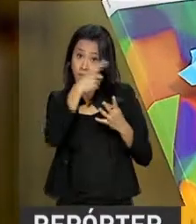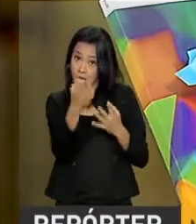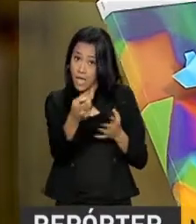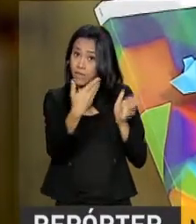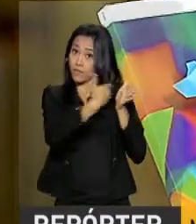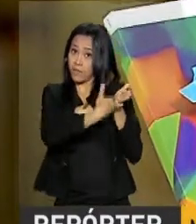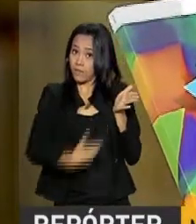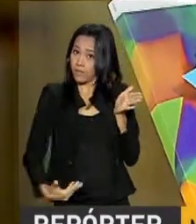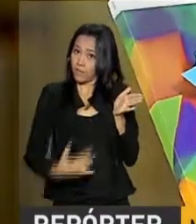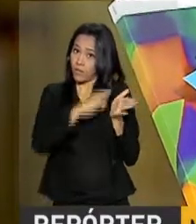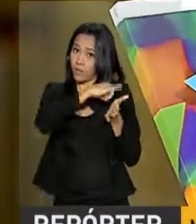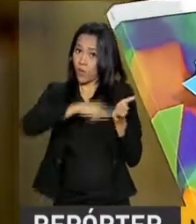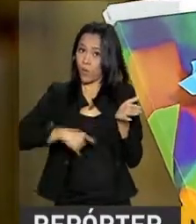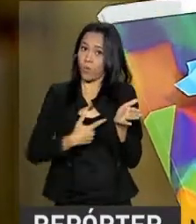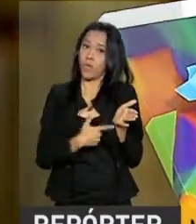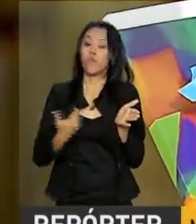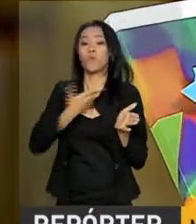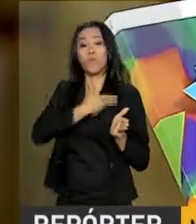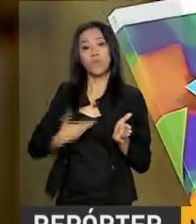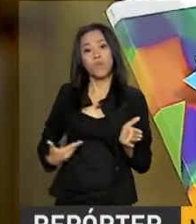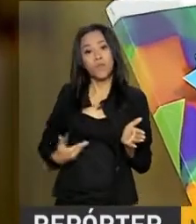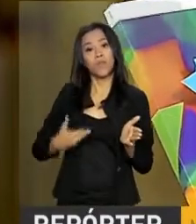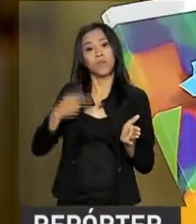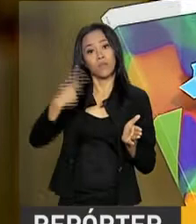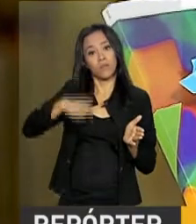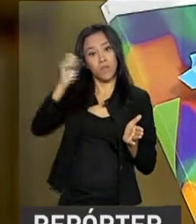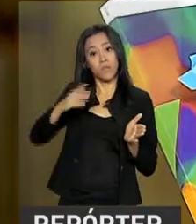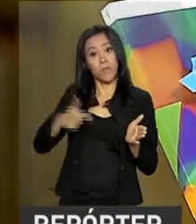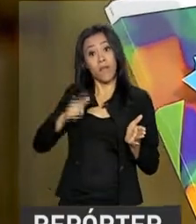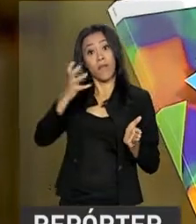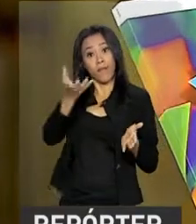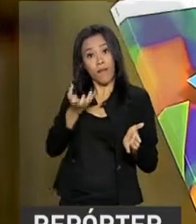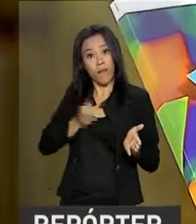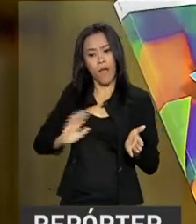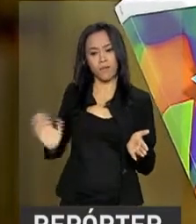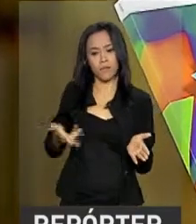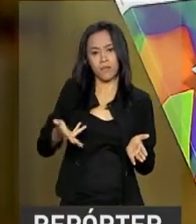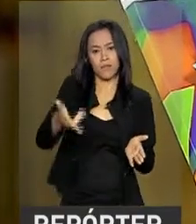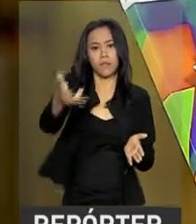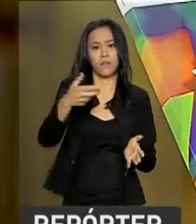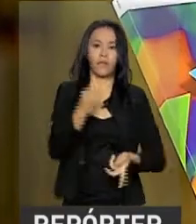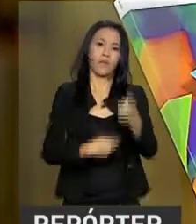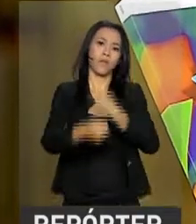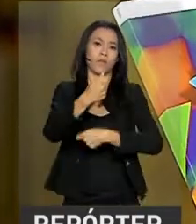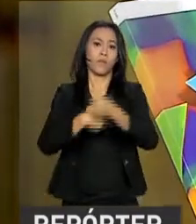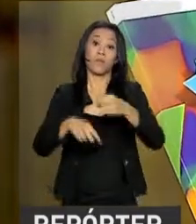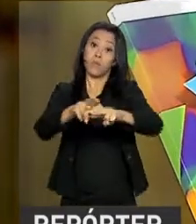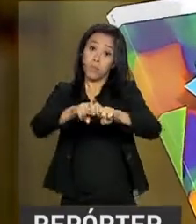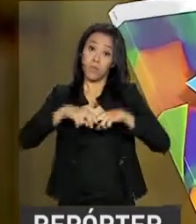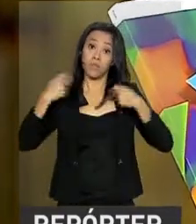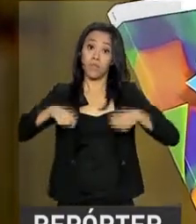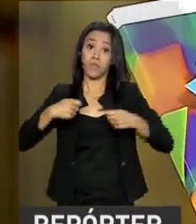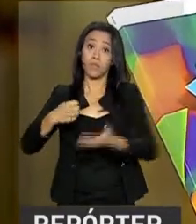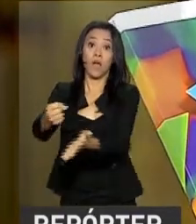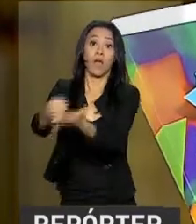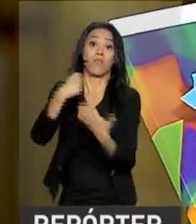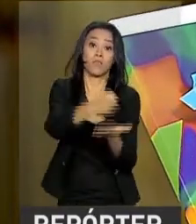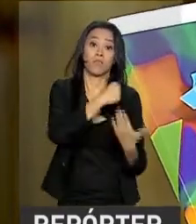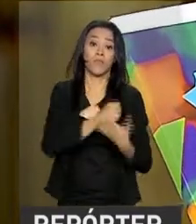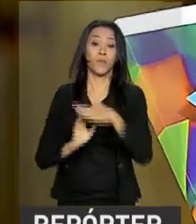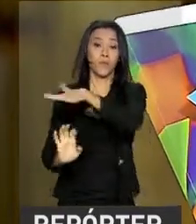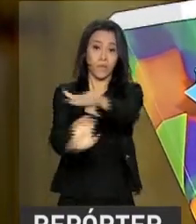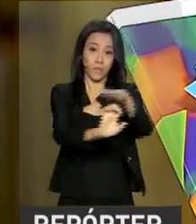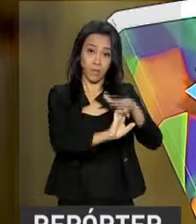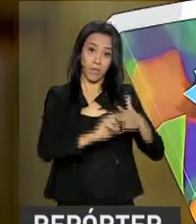em mãos o governo quer acelerar a economia e para isso é preciso o aumento dos investimentos privados em cerca de